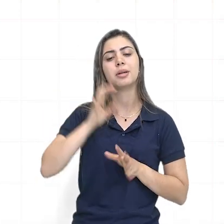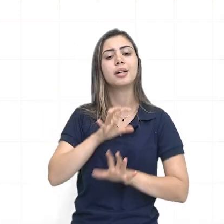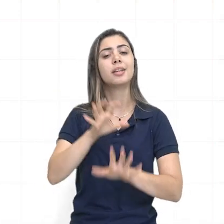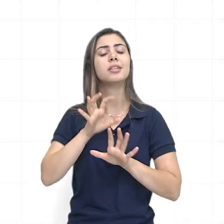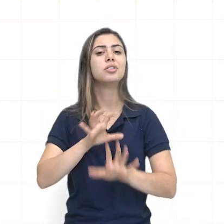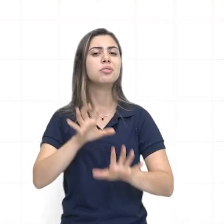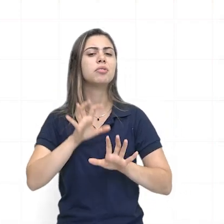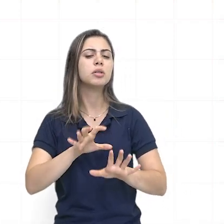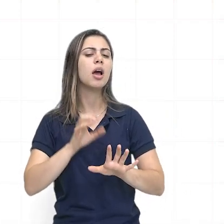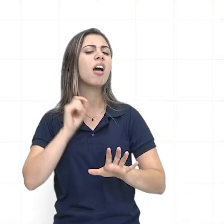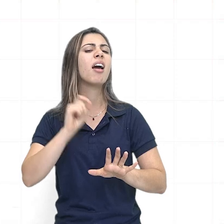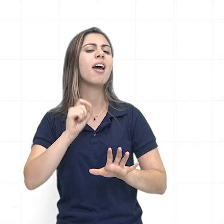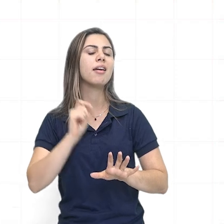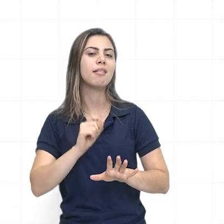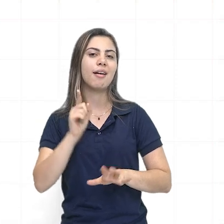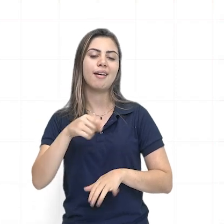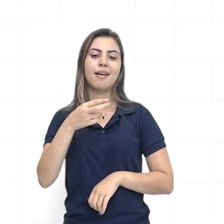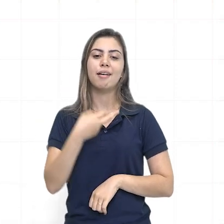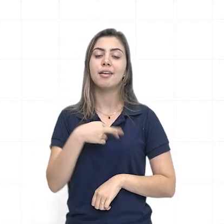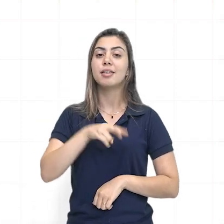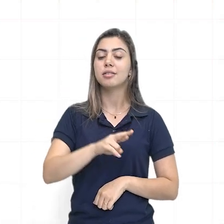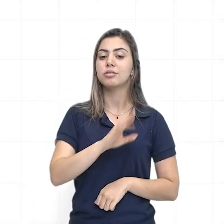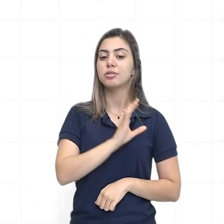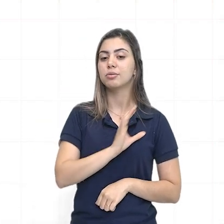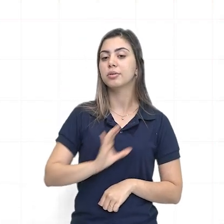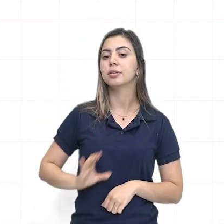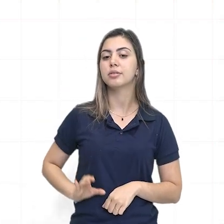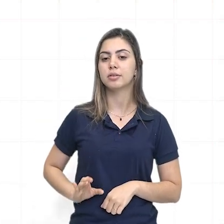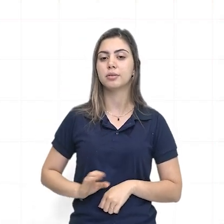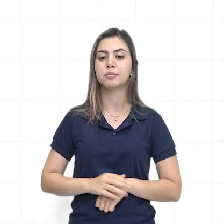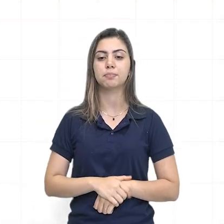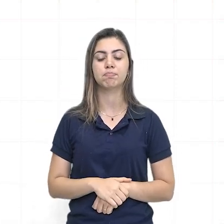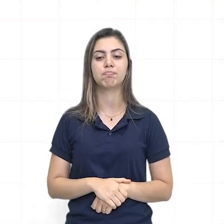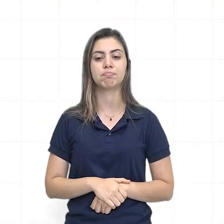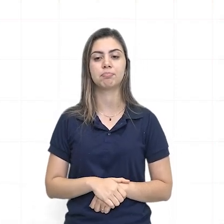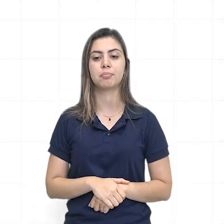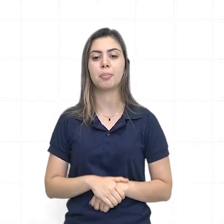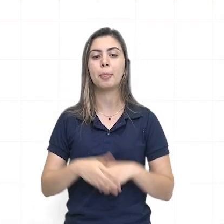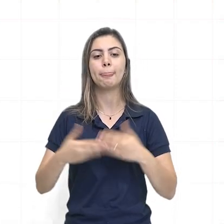quem? Pela religião cristã, né? E que